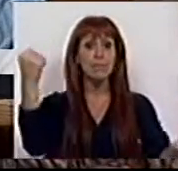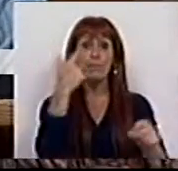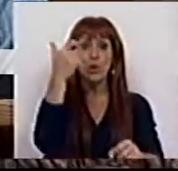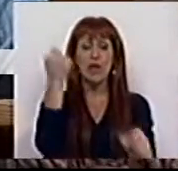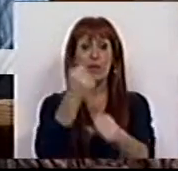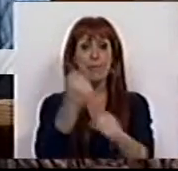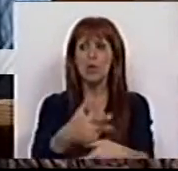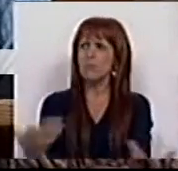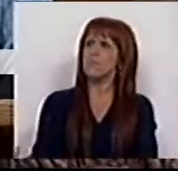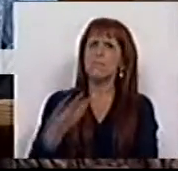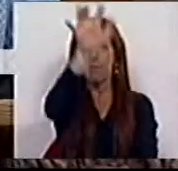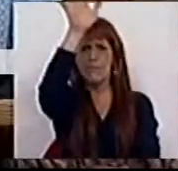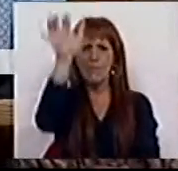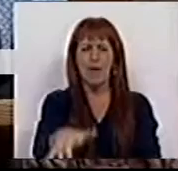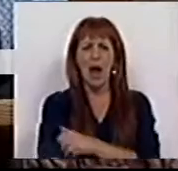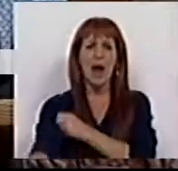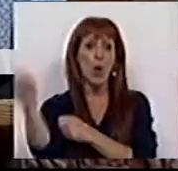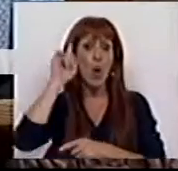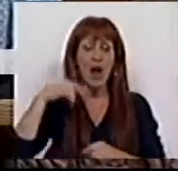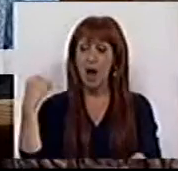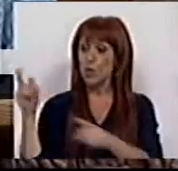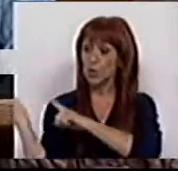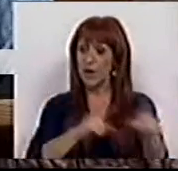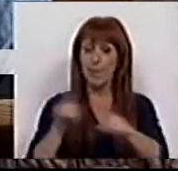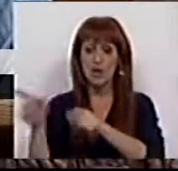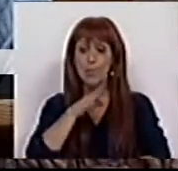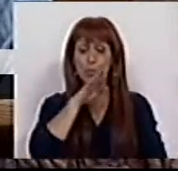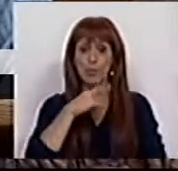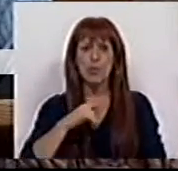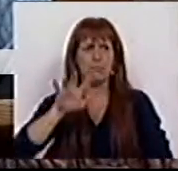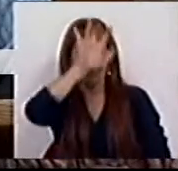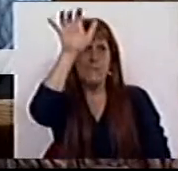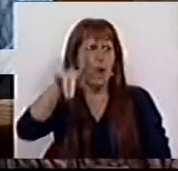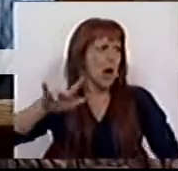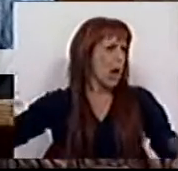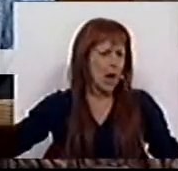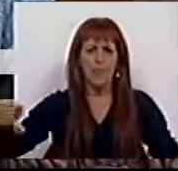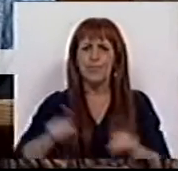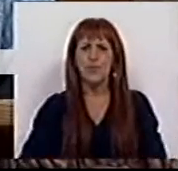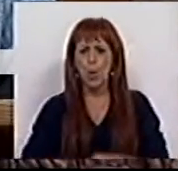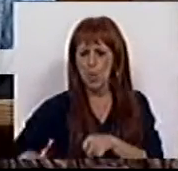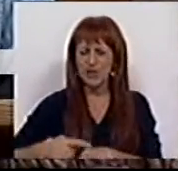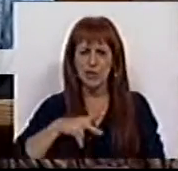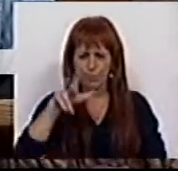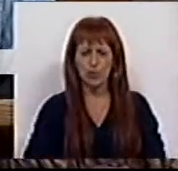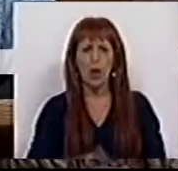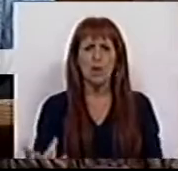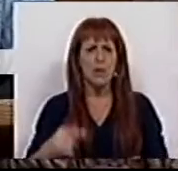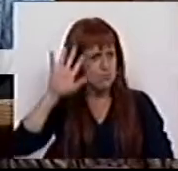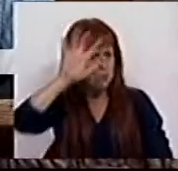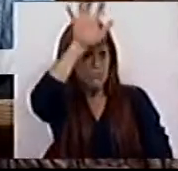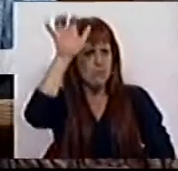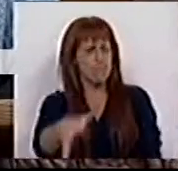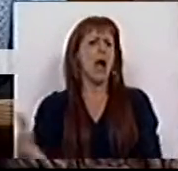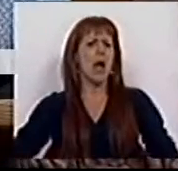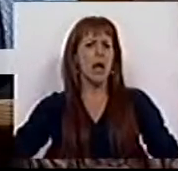de trabalho que ficam em causa, é a qualidade do transporte ferroviário que fica em causa, é o interesse nacional que fica